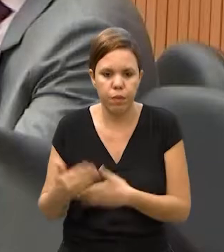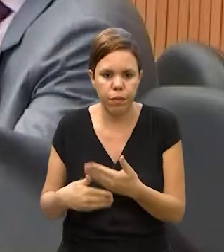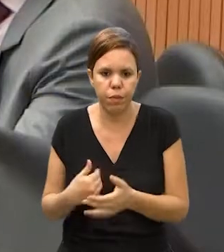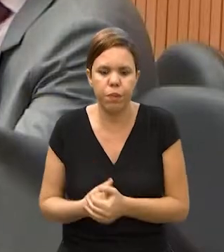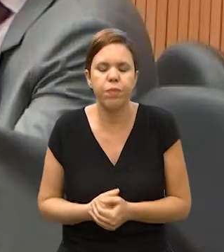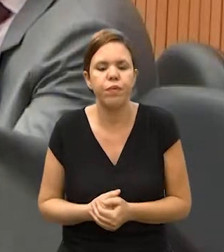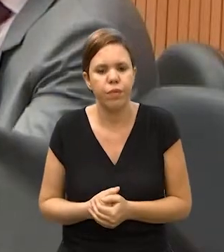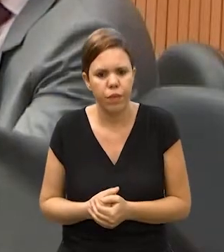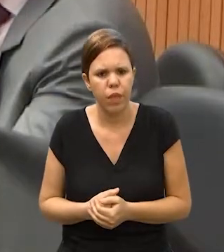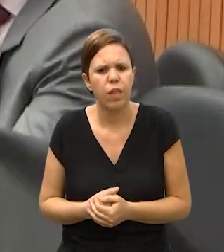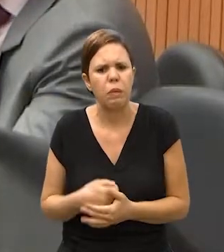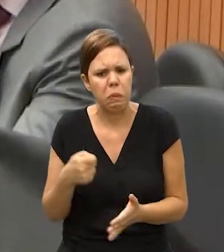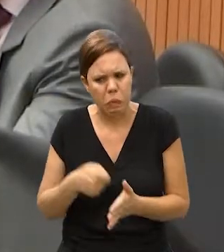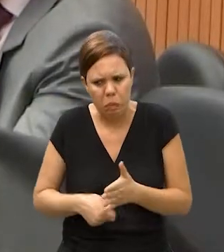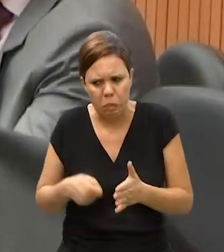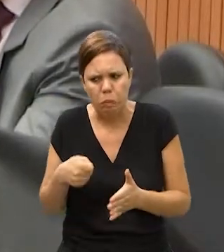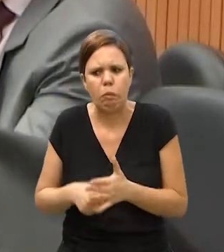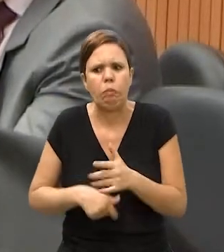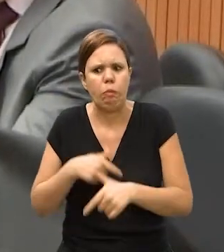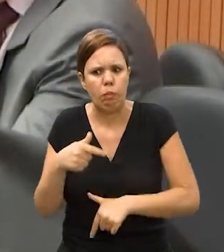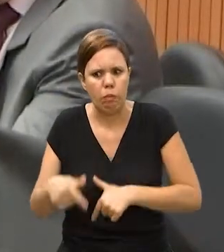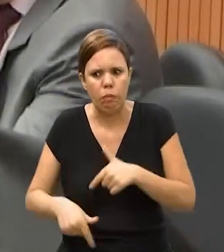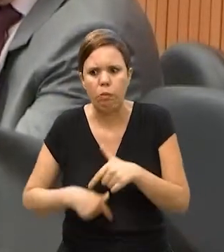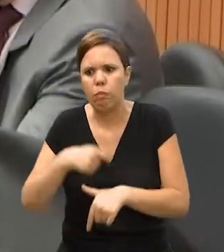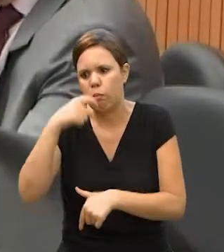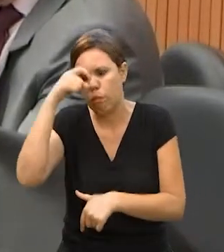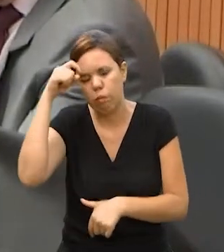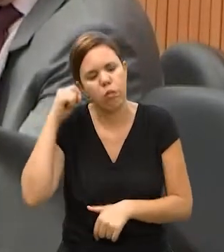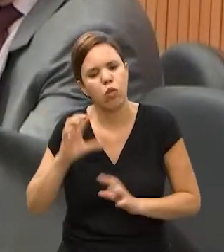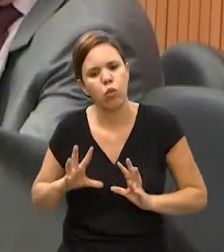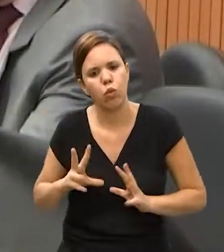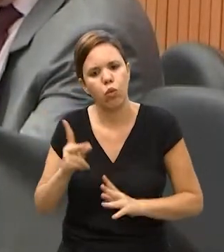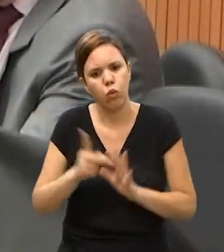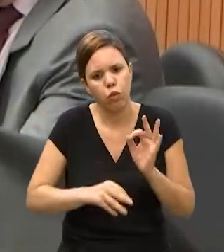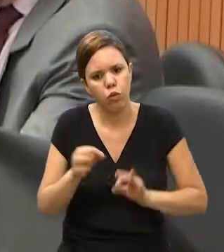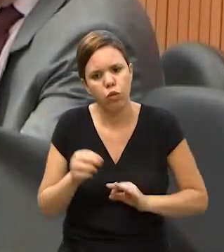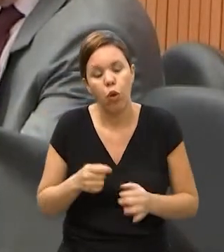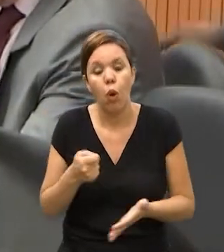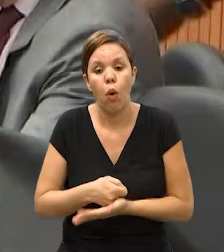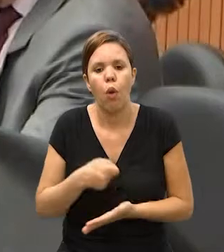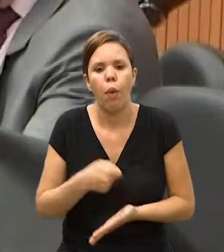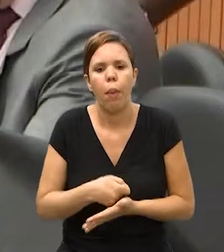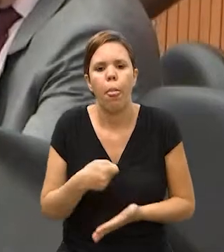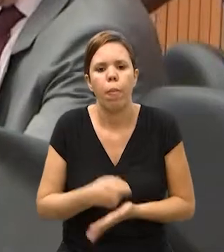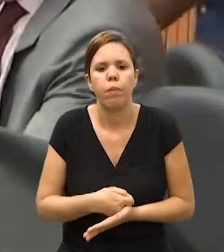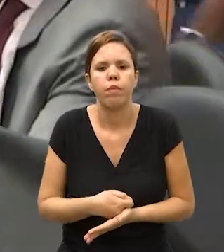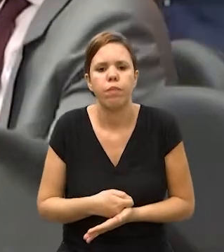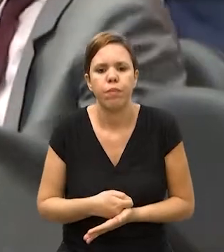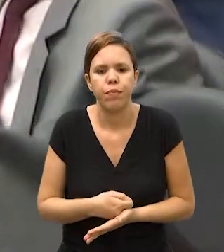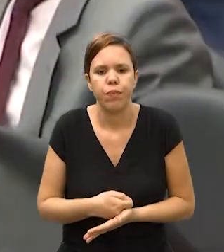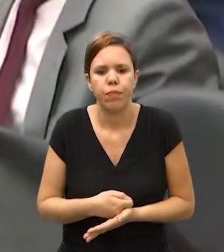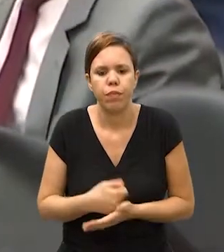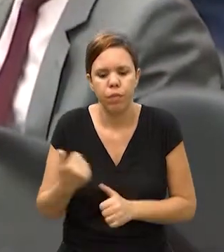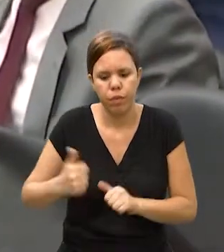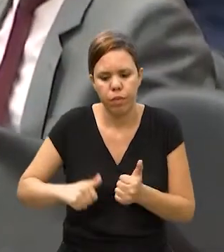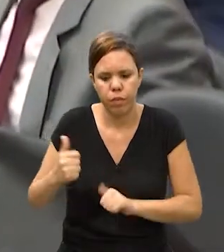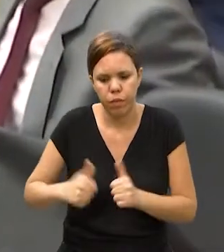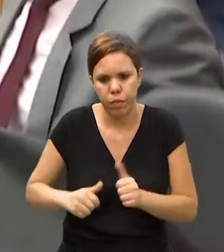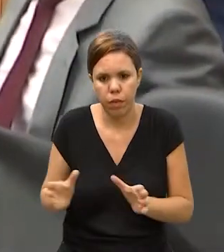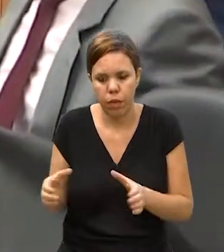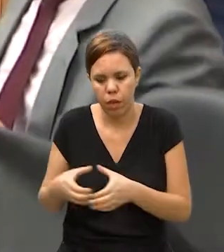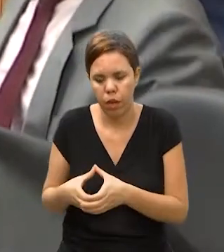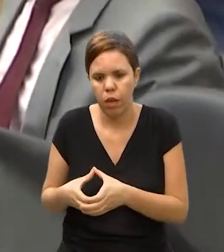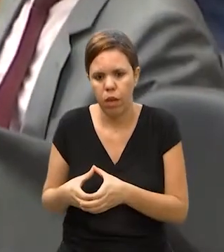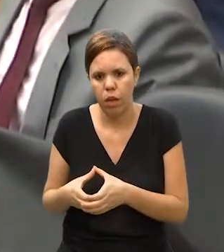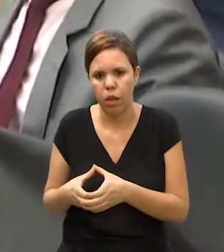É bem puxado, né? Porque são todos os projetos da casa, obrigatoriamente, elas passam primeiro